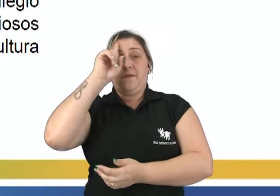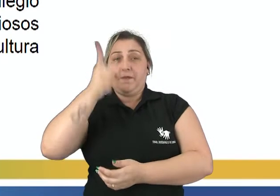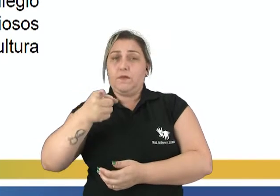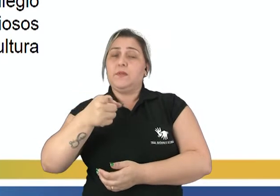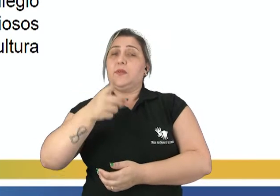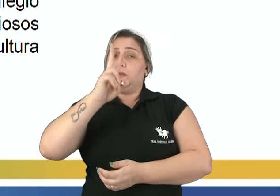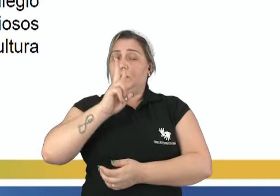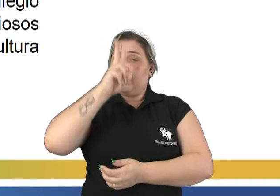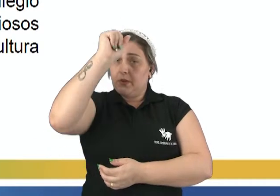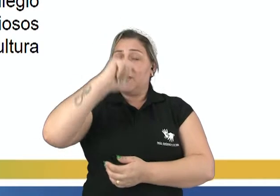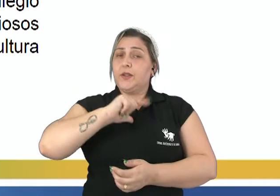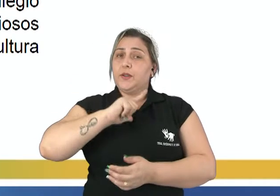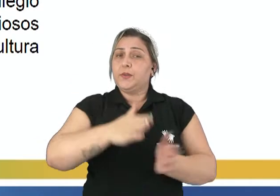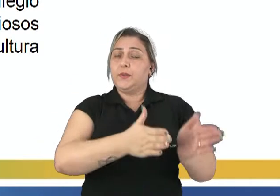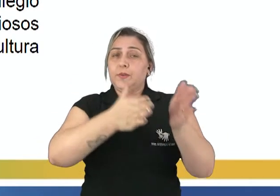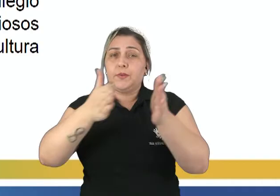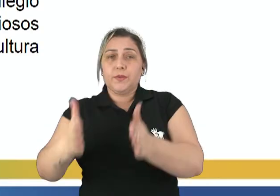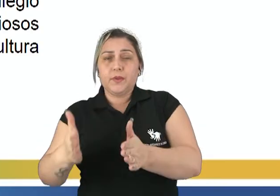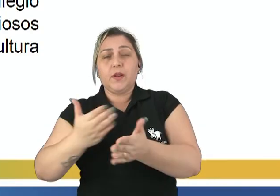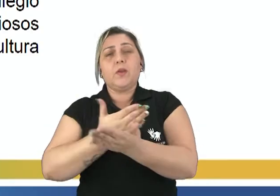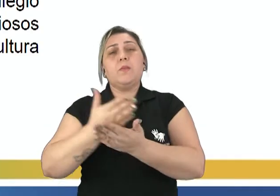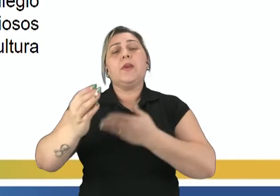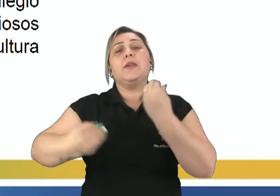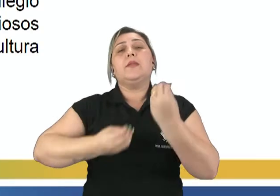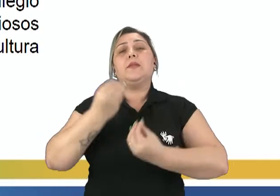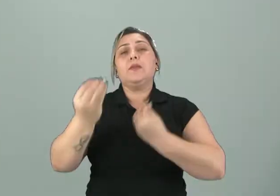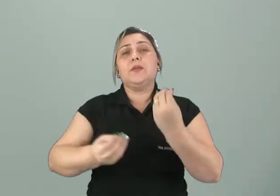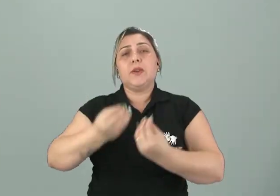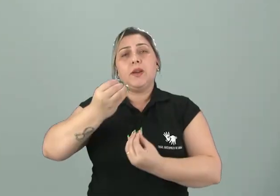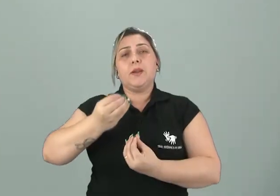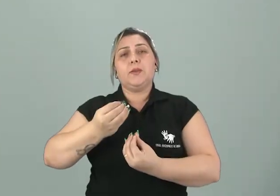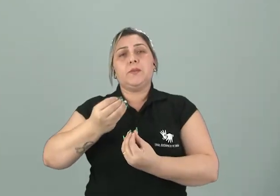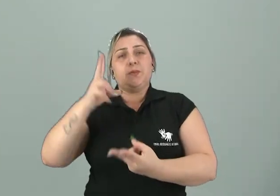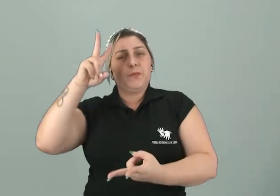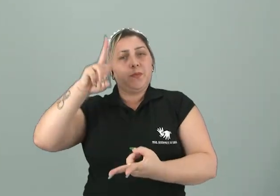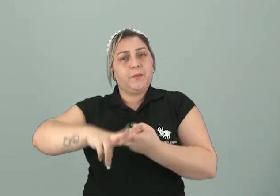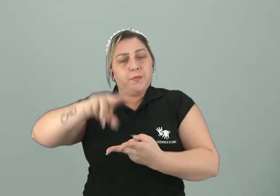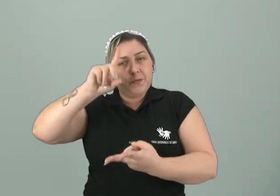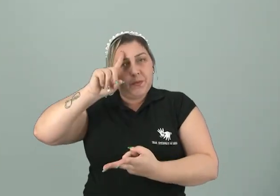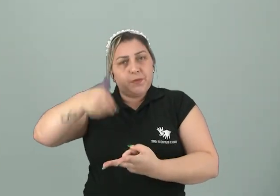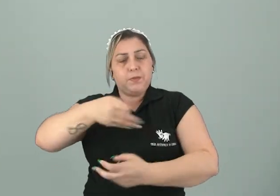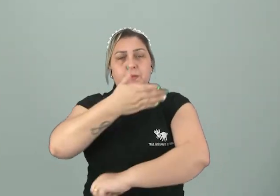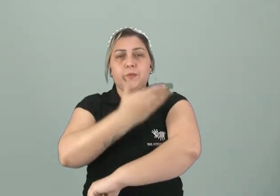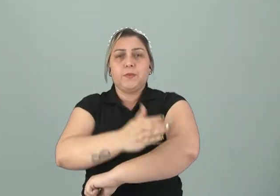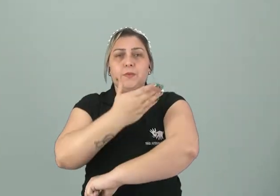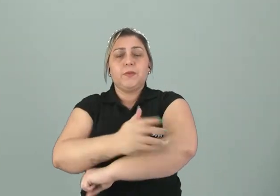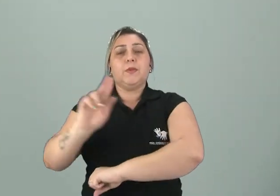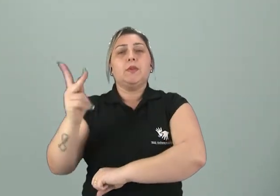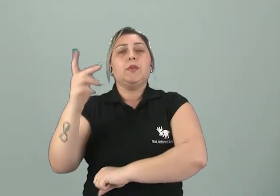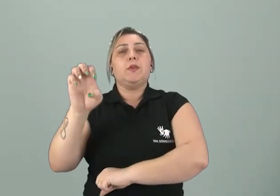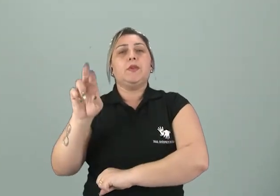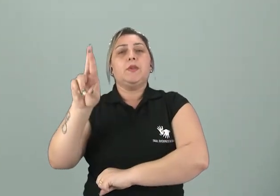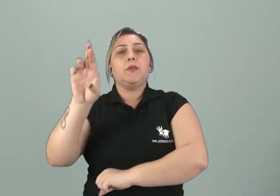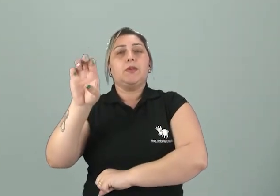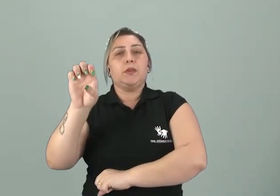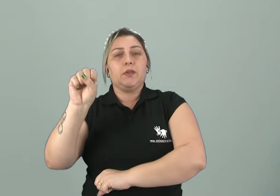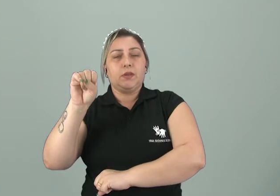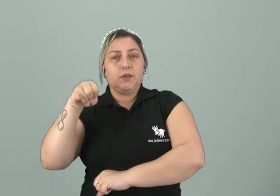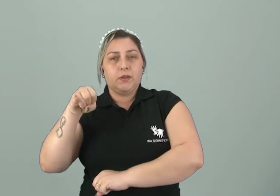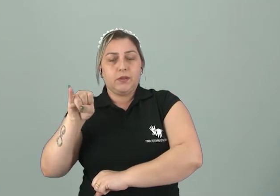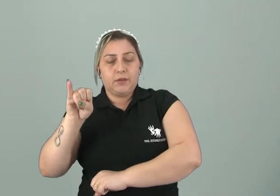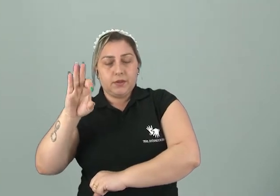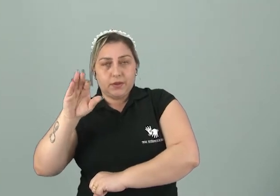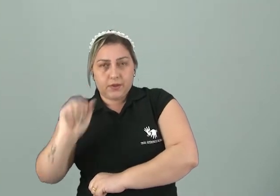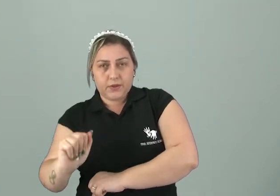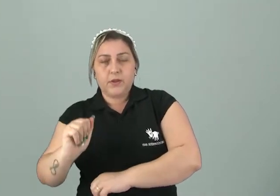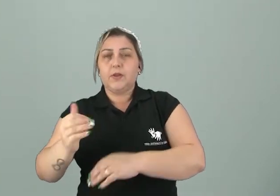o poder que tinha nesse período, ela passa a condenar essa prática da heresia, que